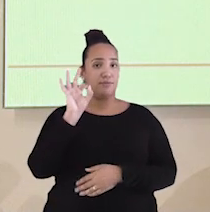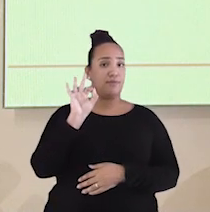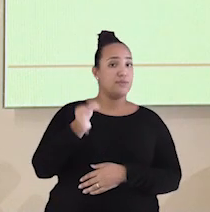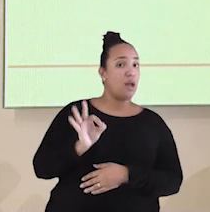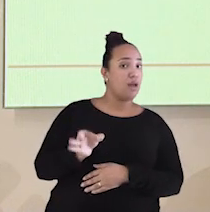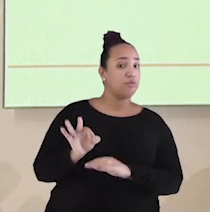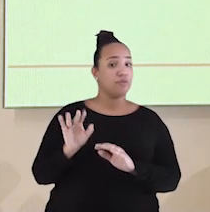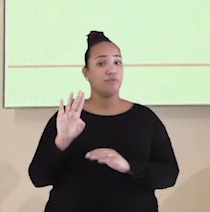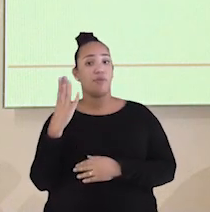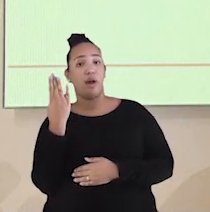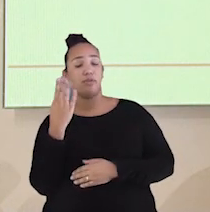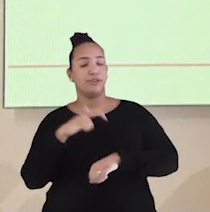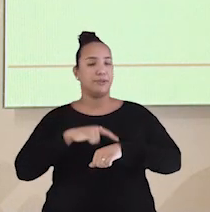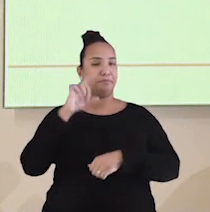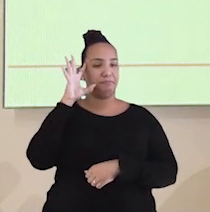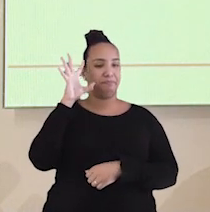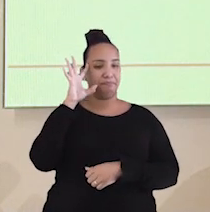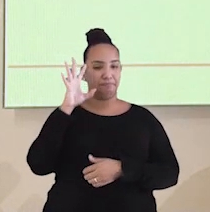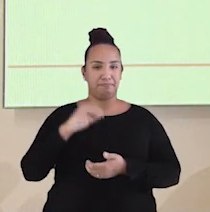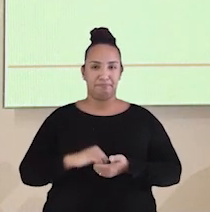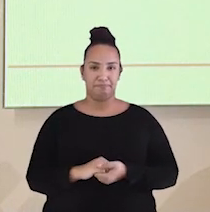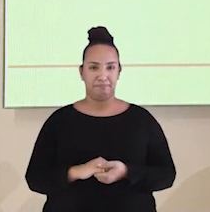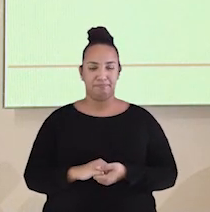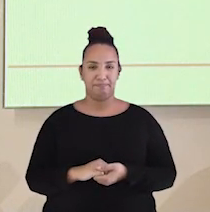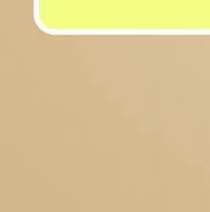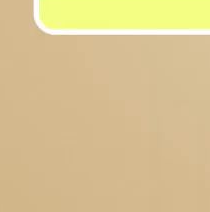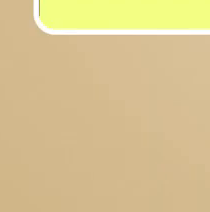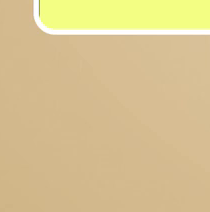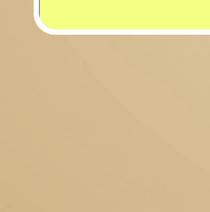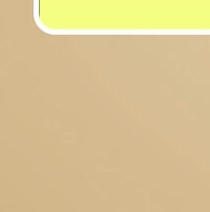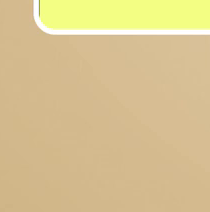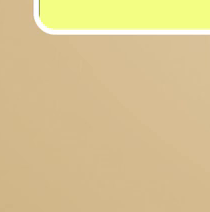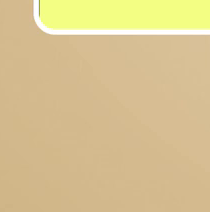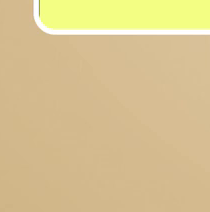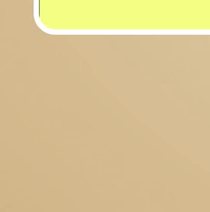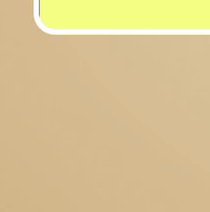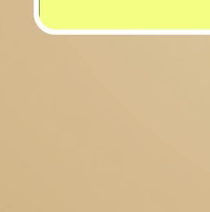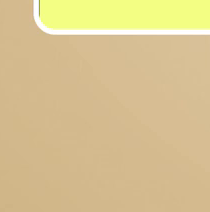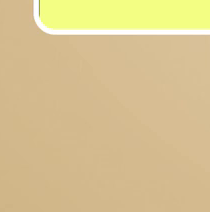leste. Verdadeiro ou falso? Vou dar um tempinho para vocês.